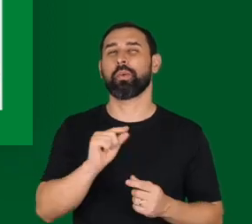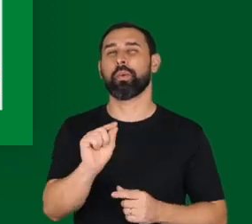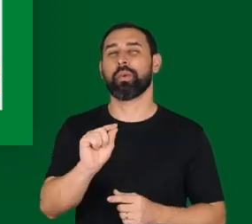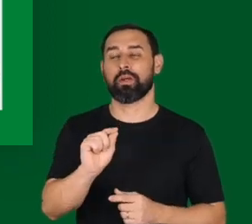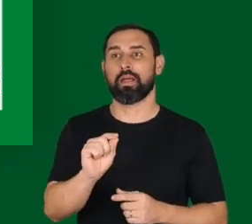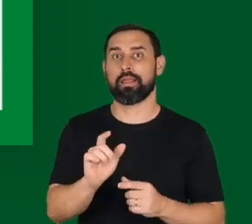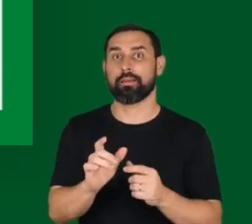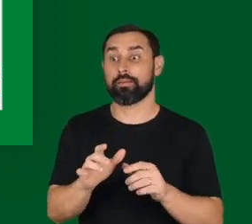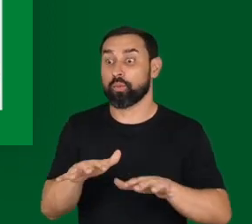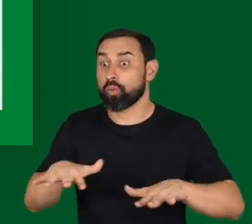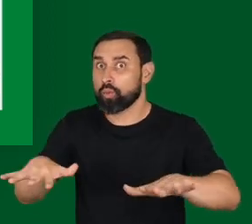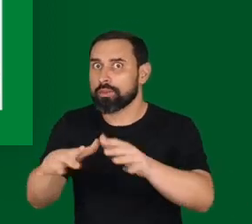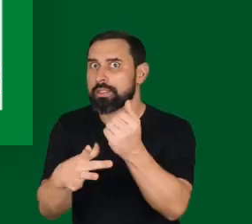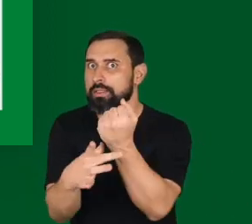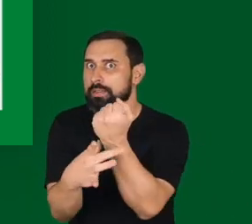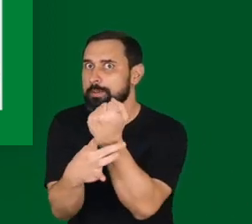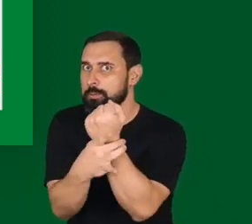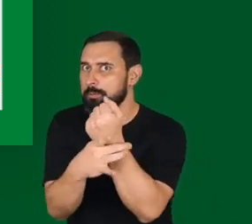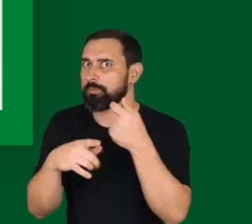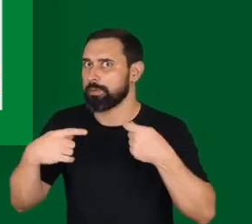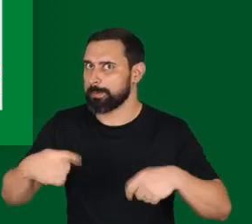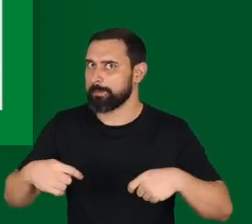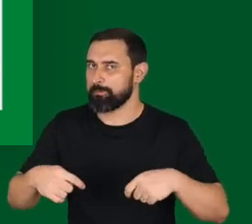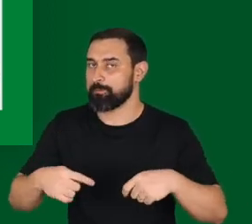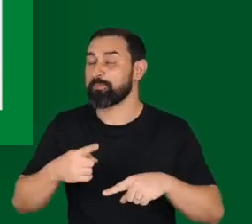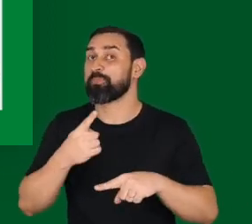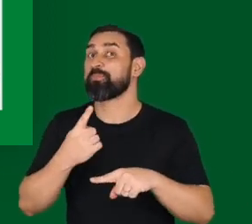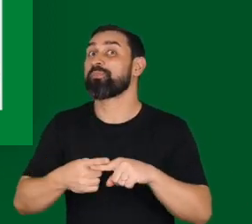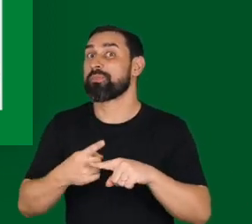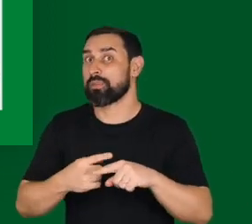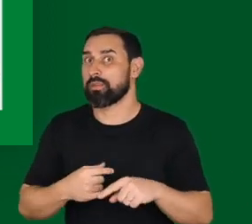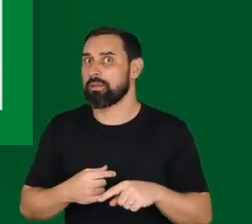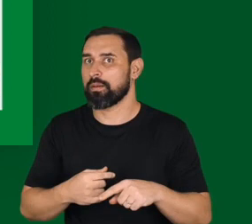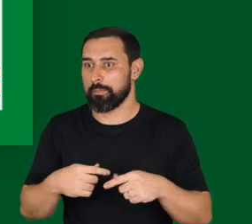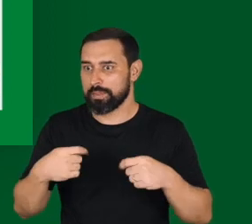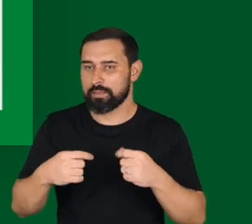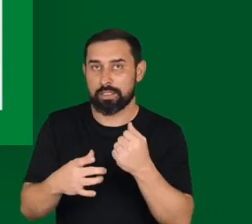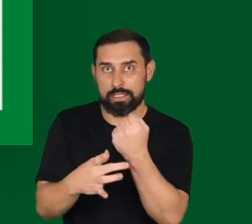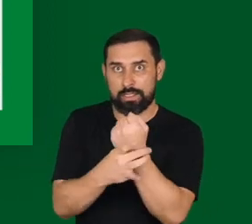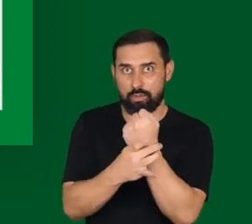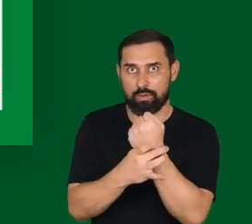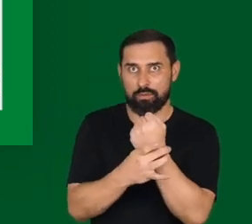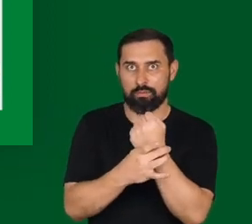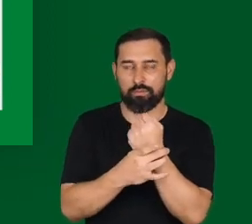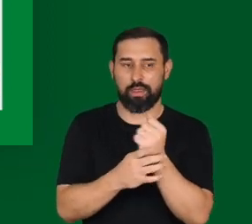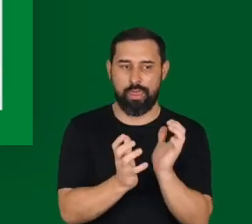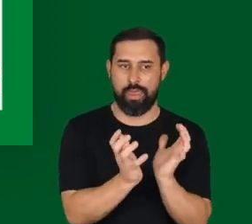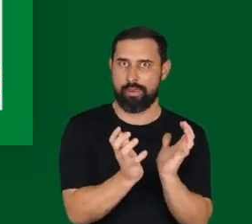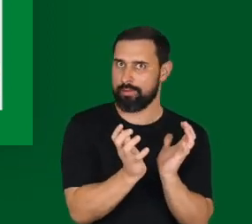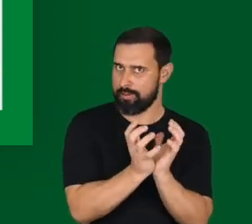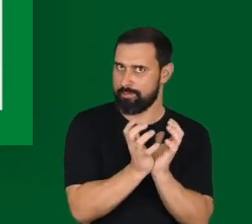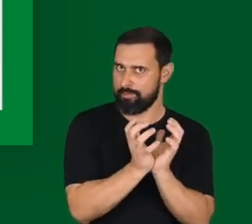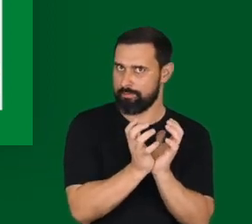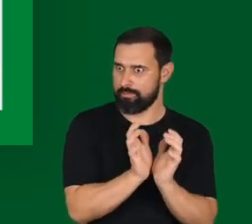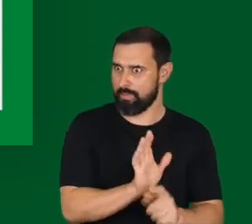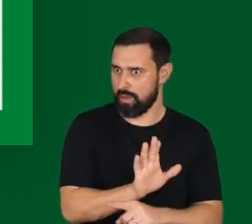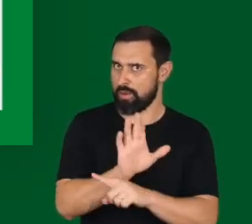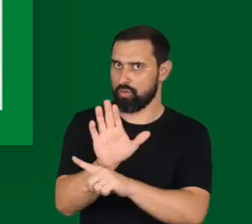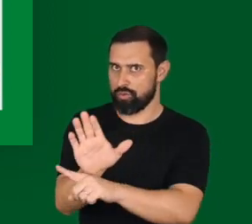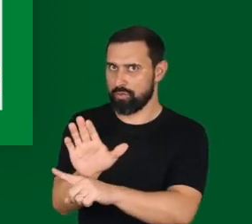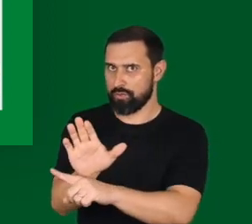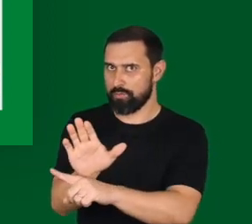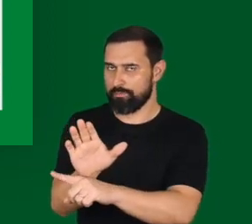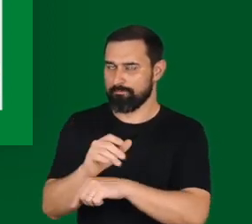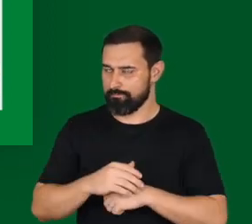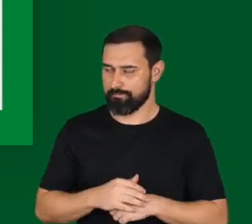já estabelece a segurança da cena, antes de qualquer coisa, porque essa cena ela tem que estar segura para você e sua equipe